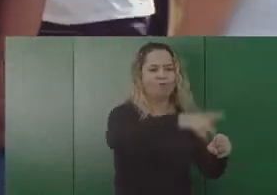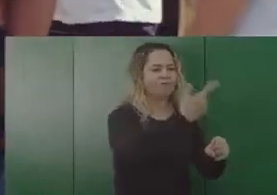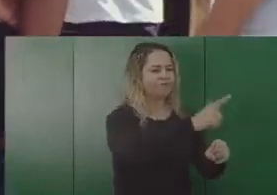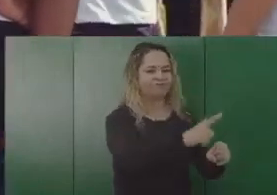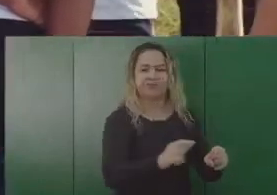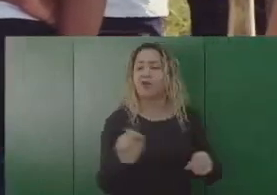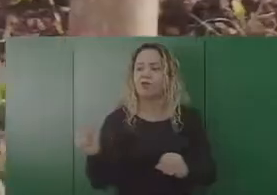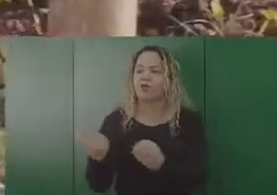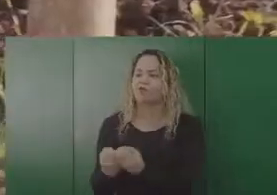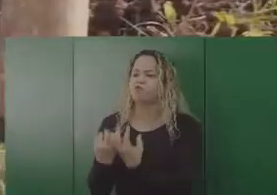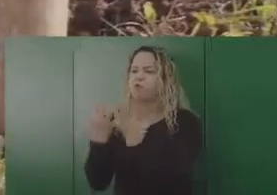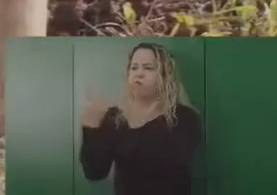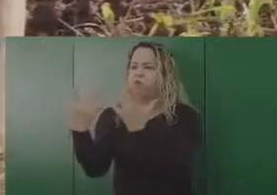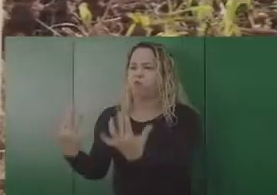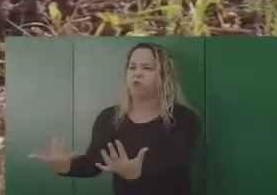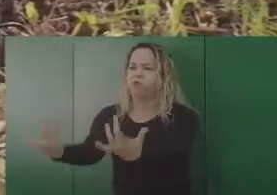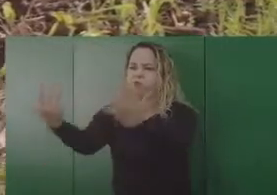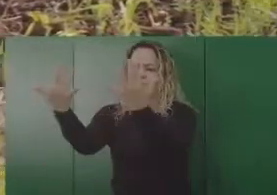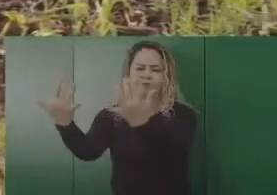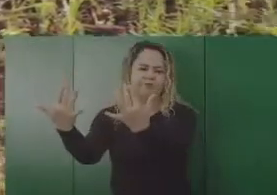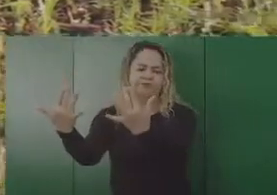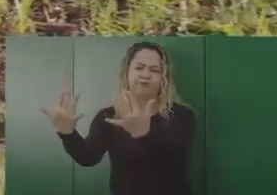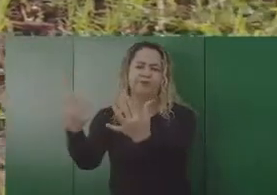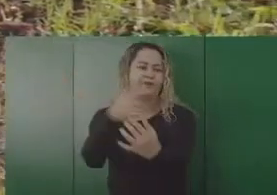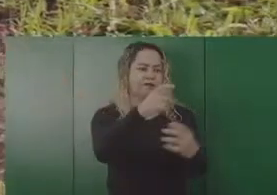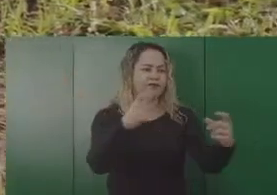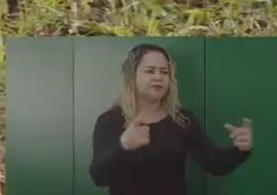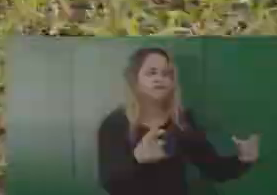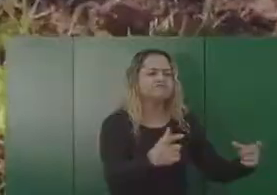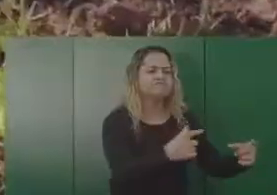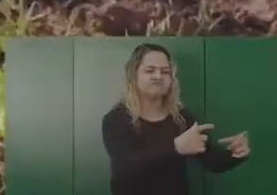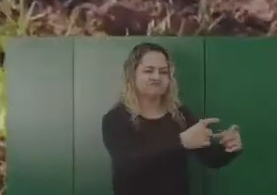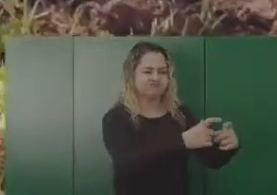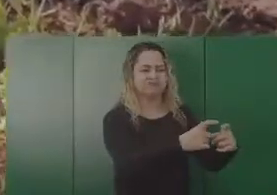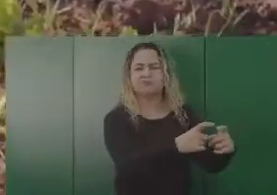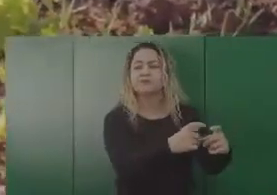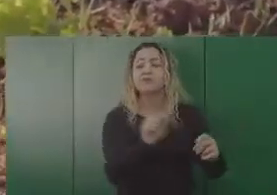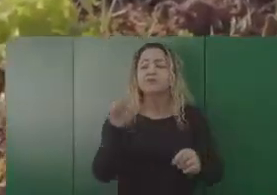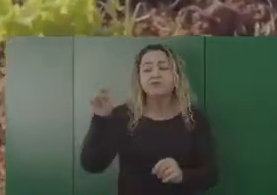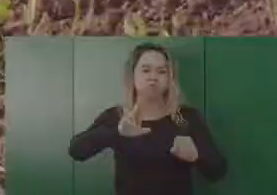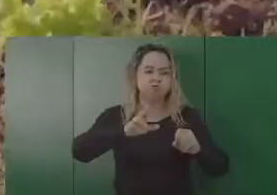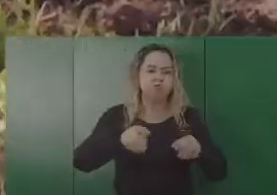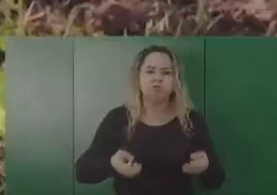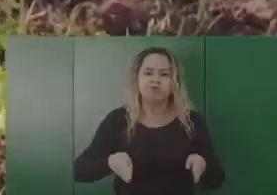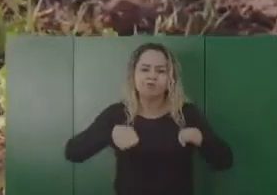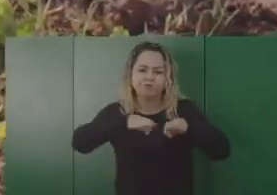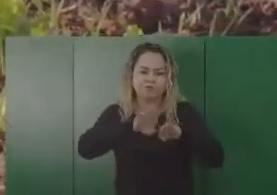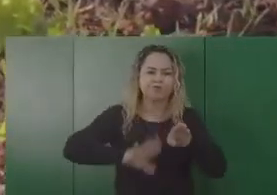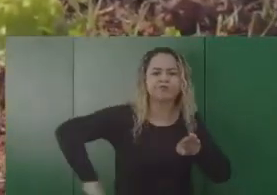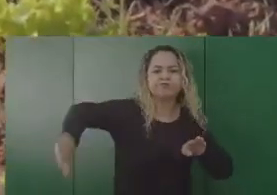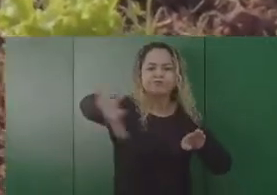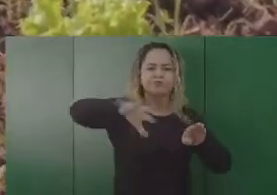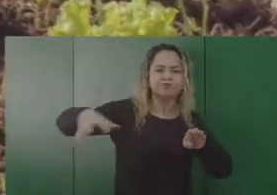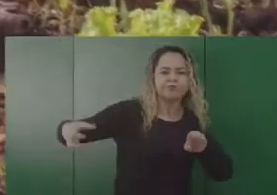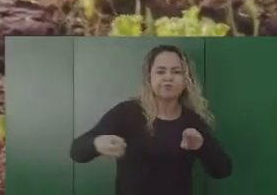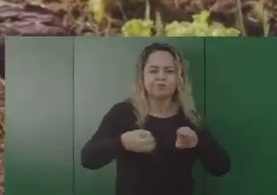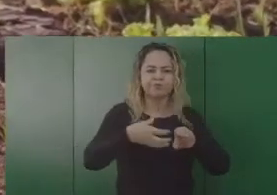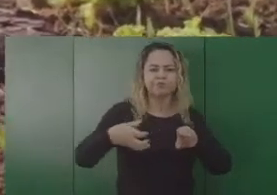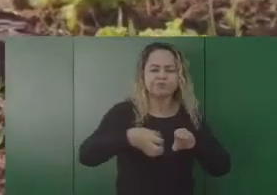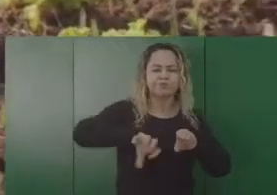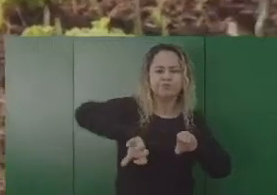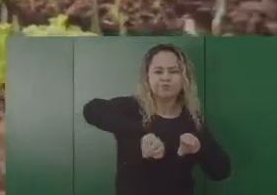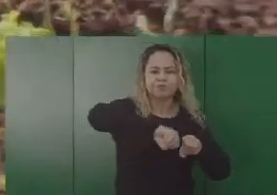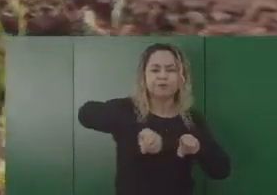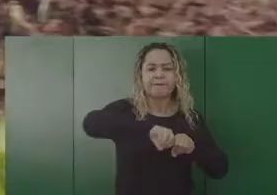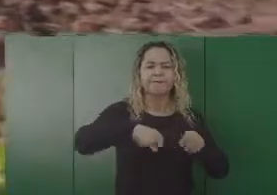2022, foram realizados dois canteiros, um com campo magnético em solo e outro sem o campo magnético. As alfaces foram plantadas